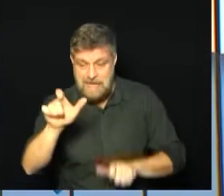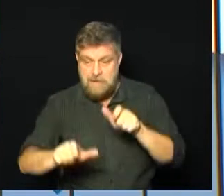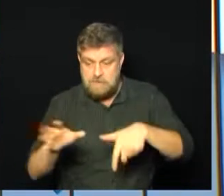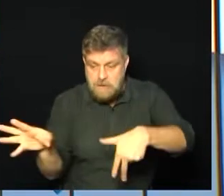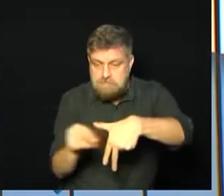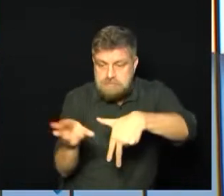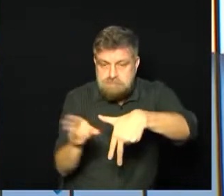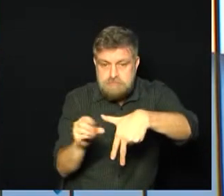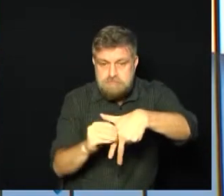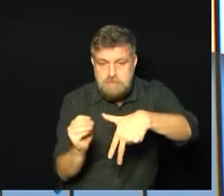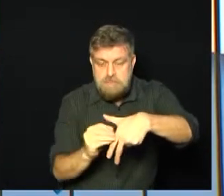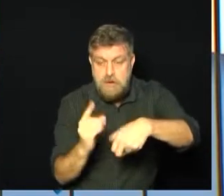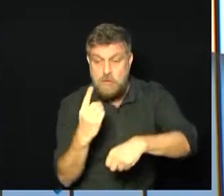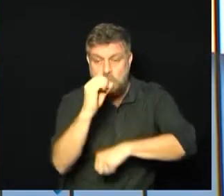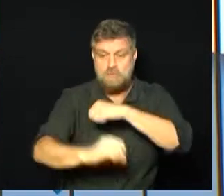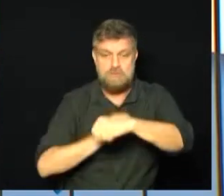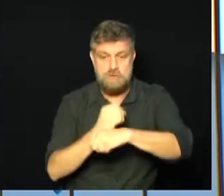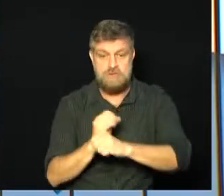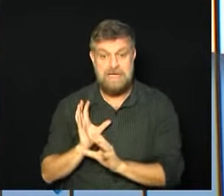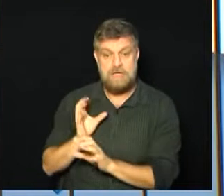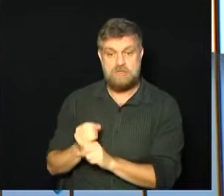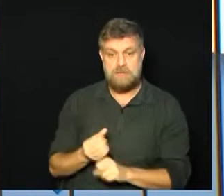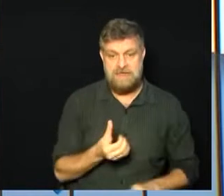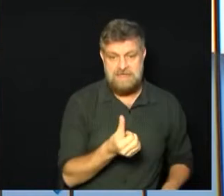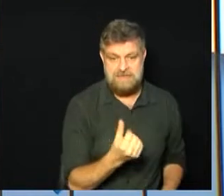24 horas. O país soma